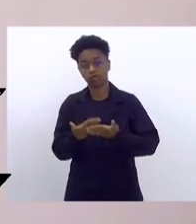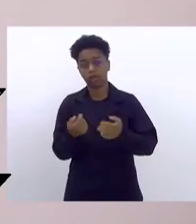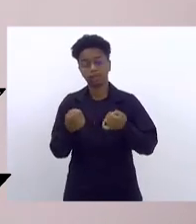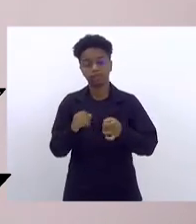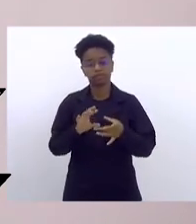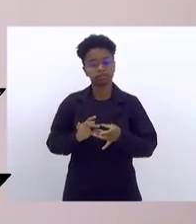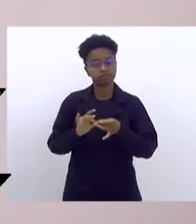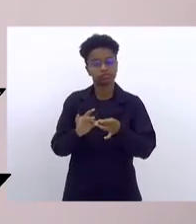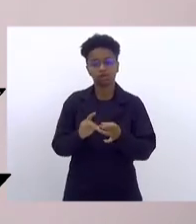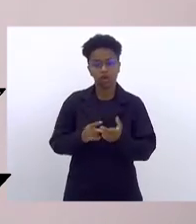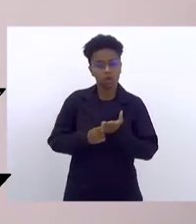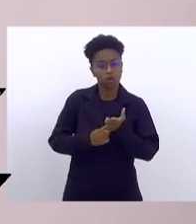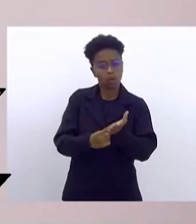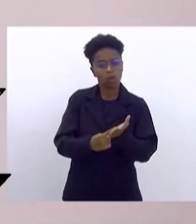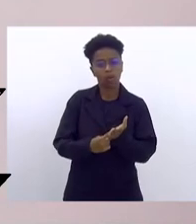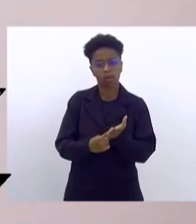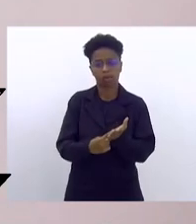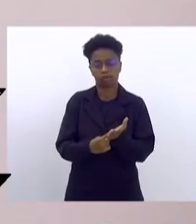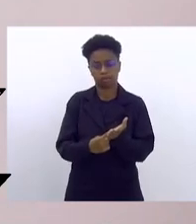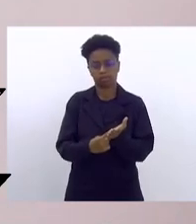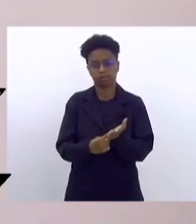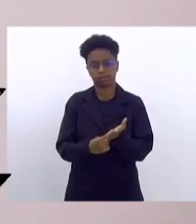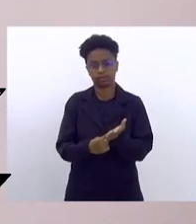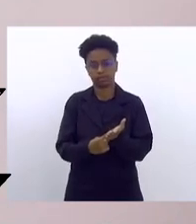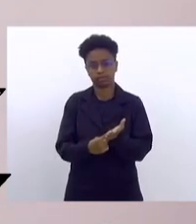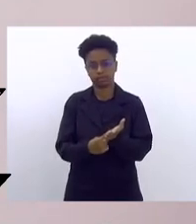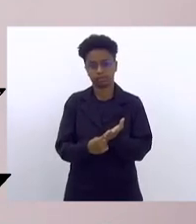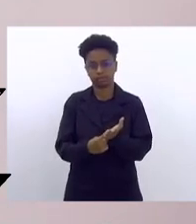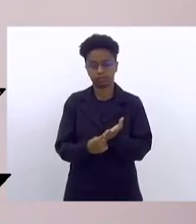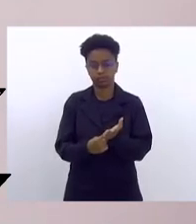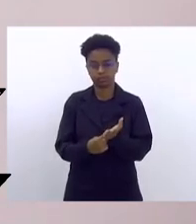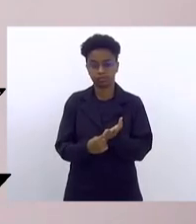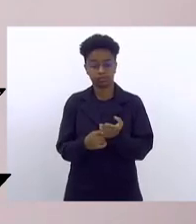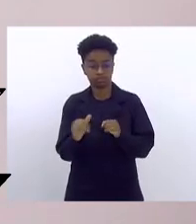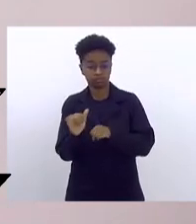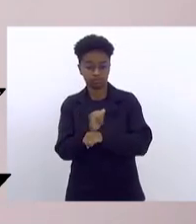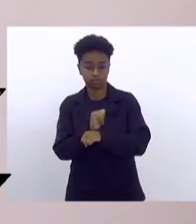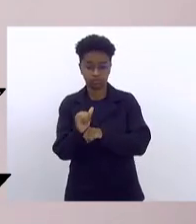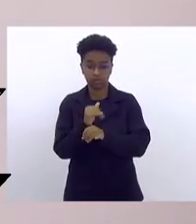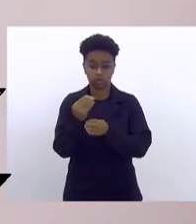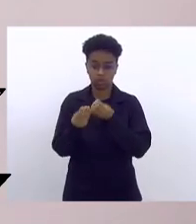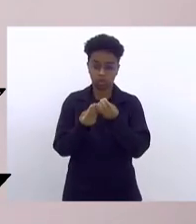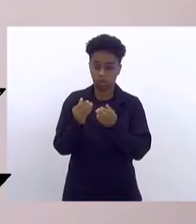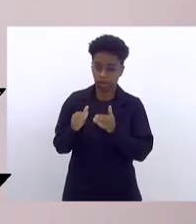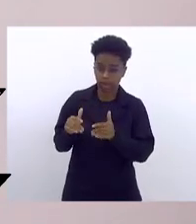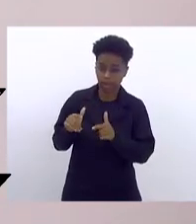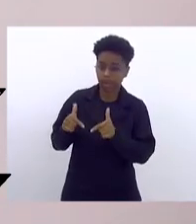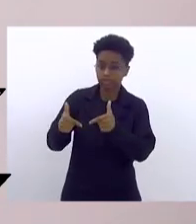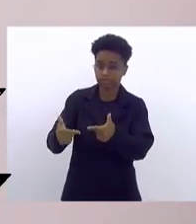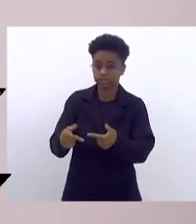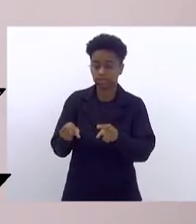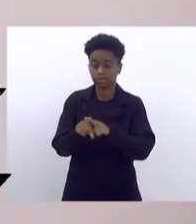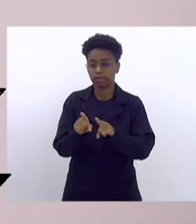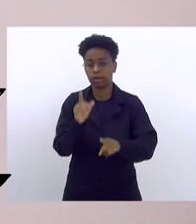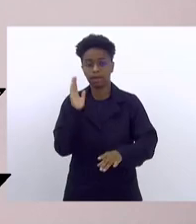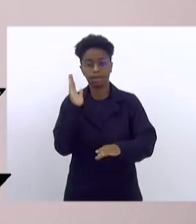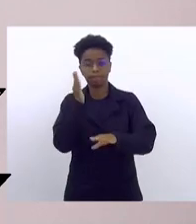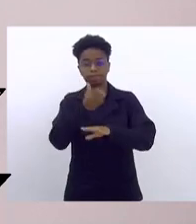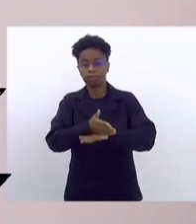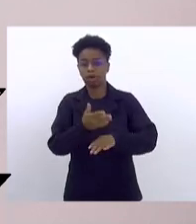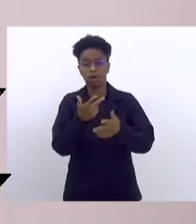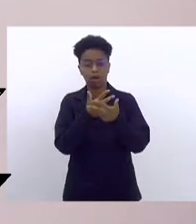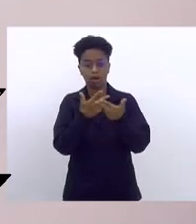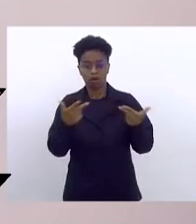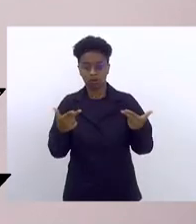e comprometida com essa forma de proceder e de atacar muito do que